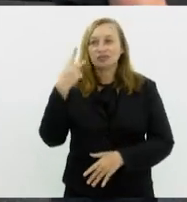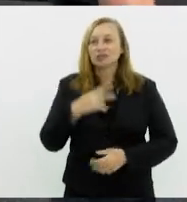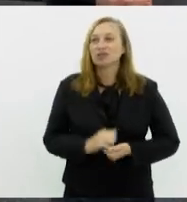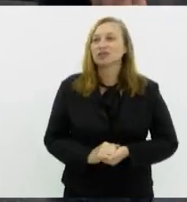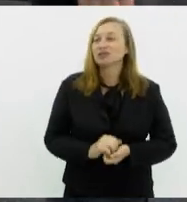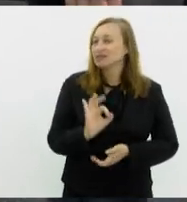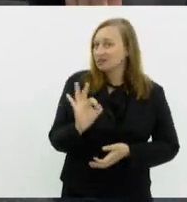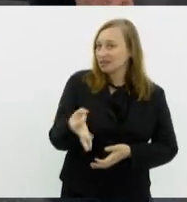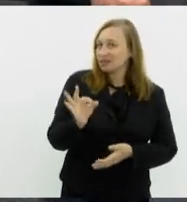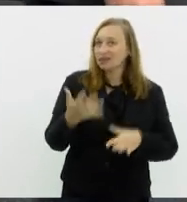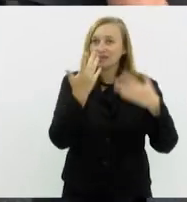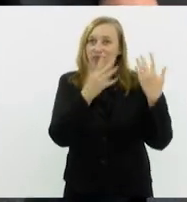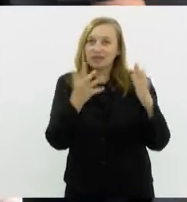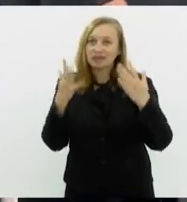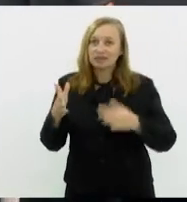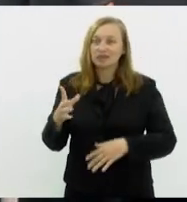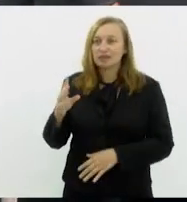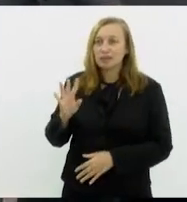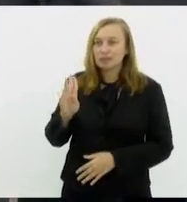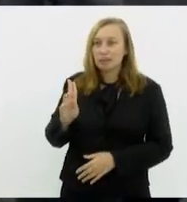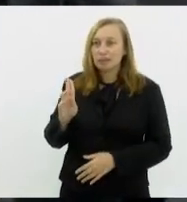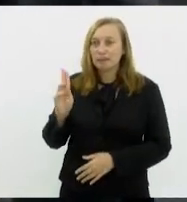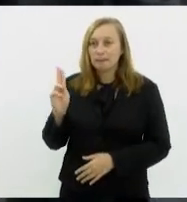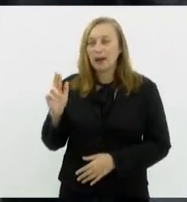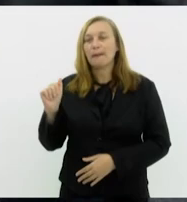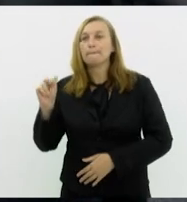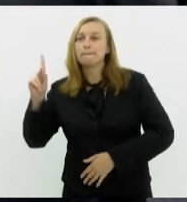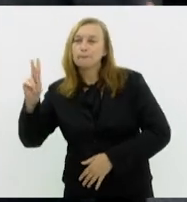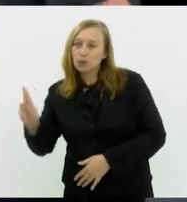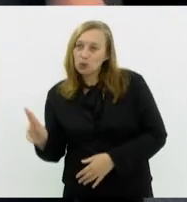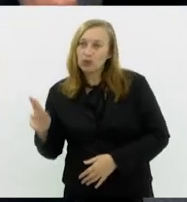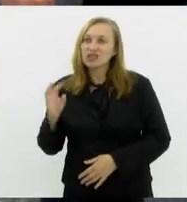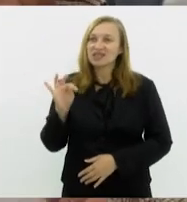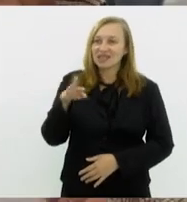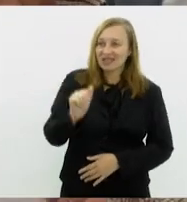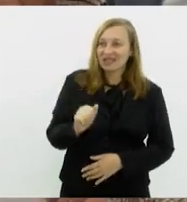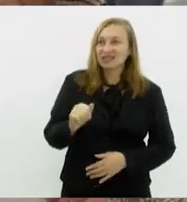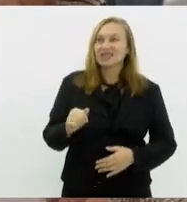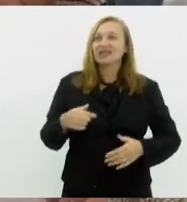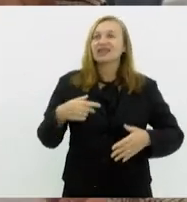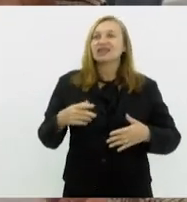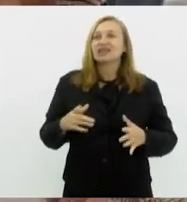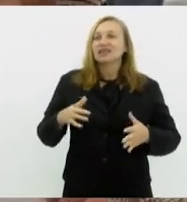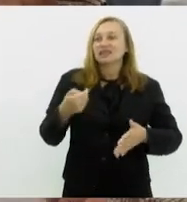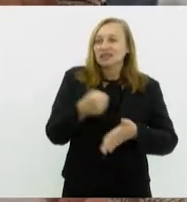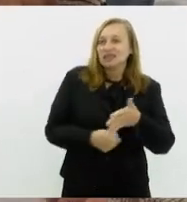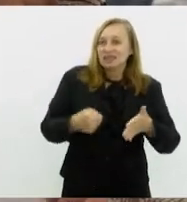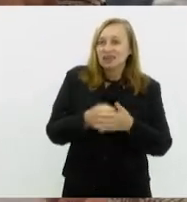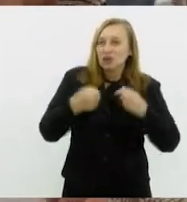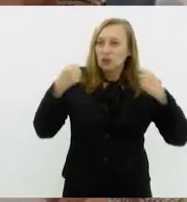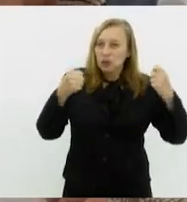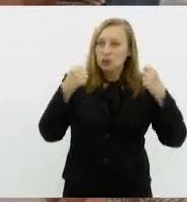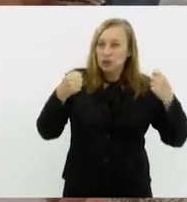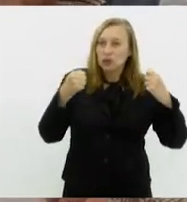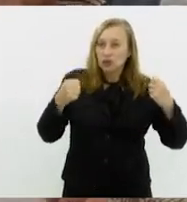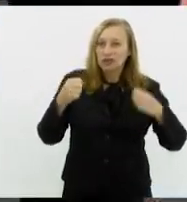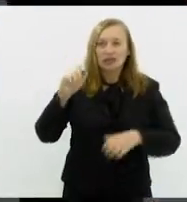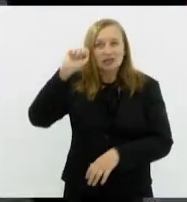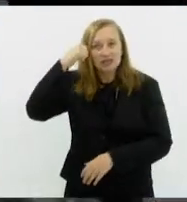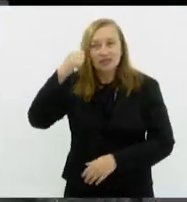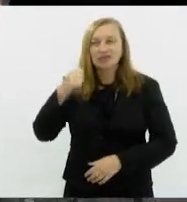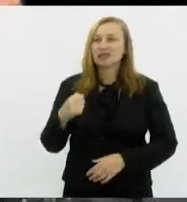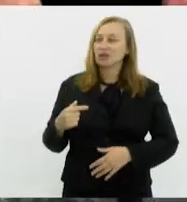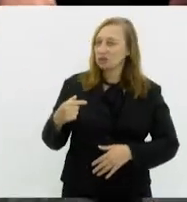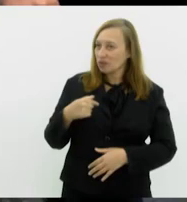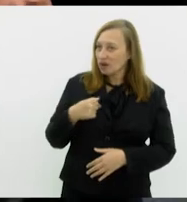E, obviamente, saudar o queridíssimo Babu Santana, esse militante da causa negra, artista, que, como eu, também é um